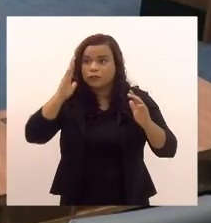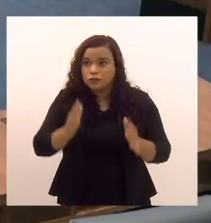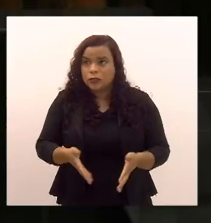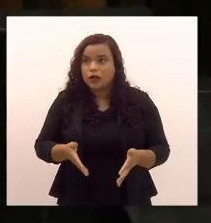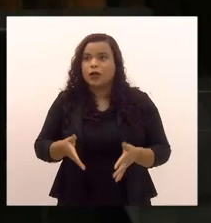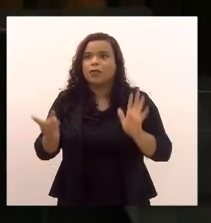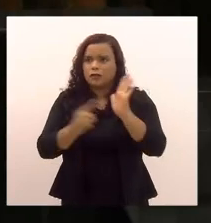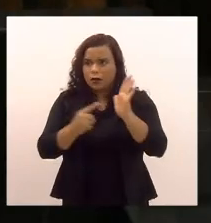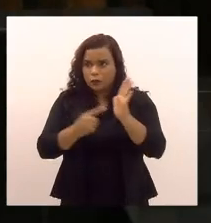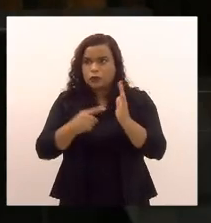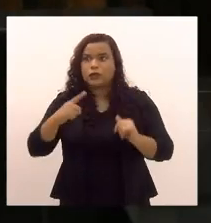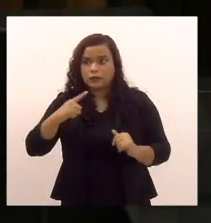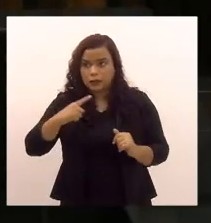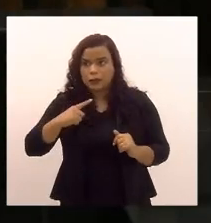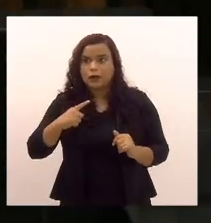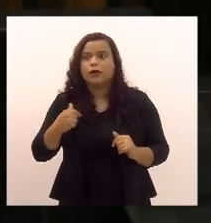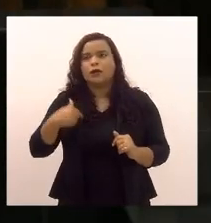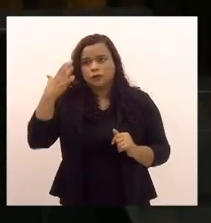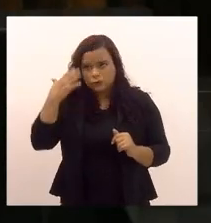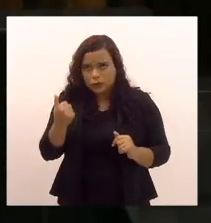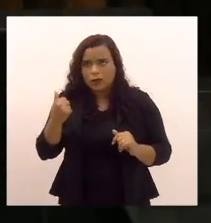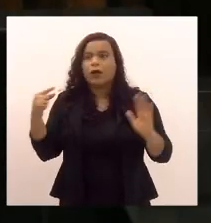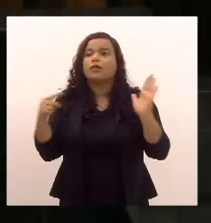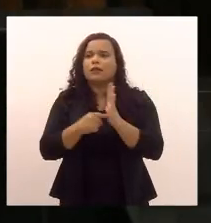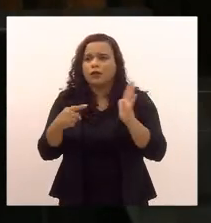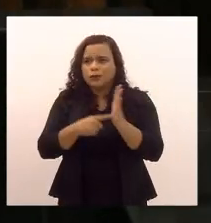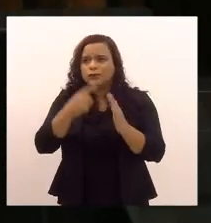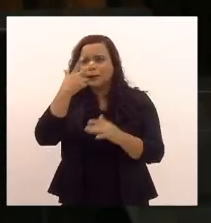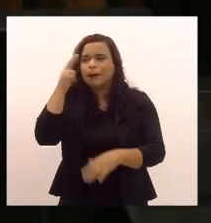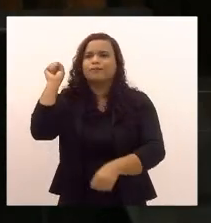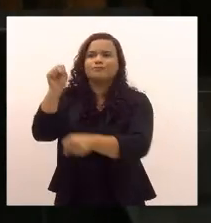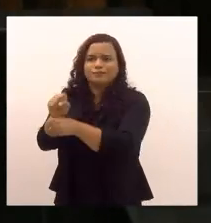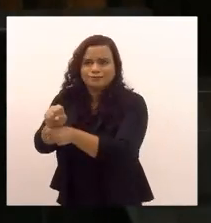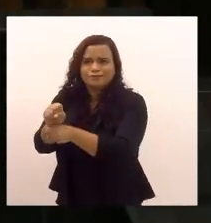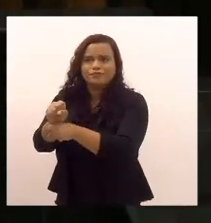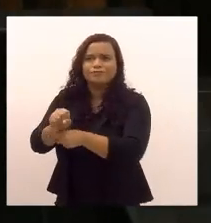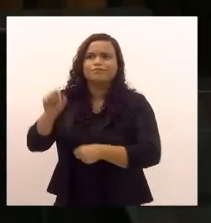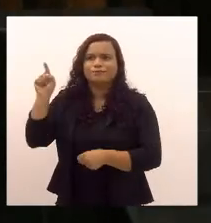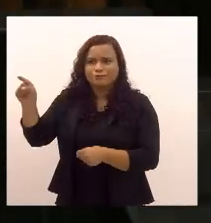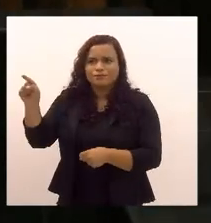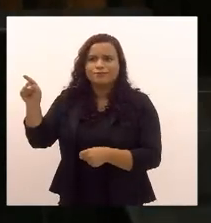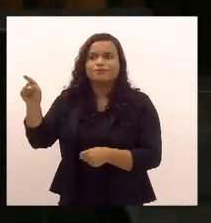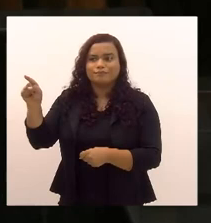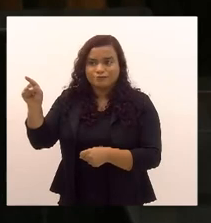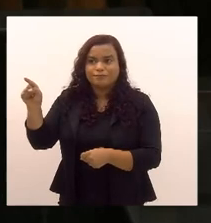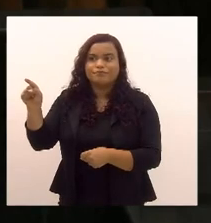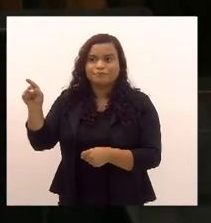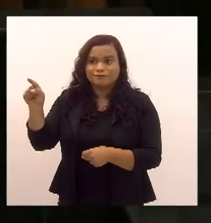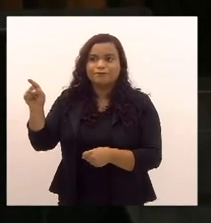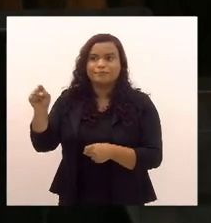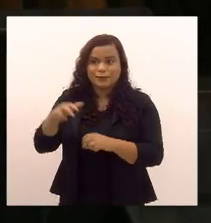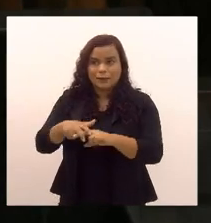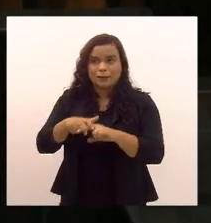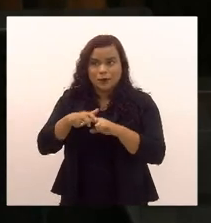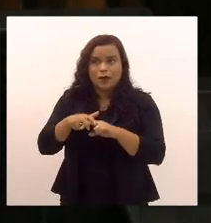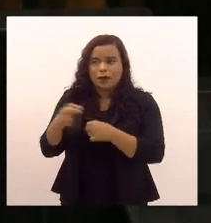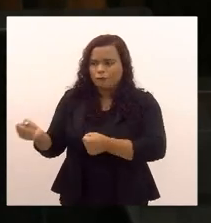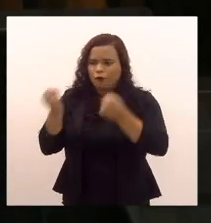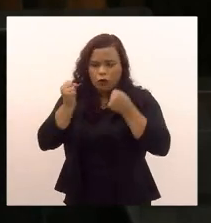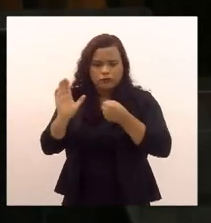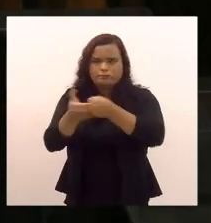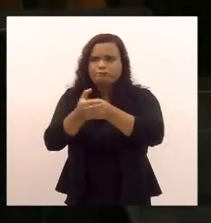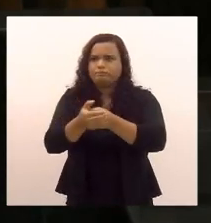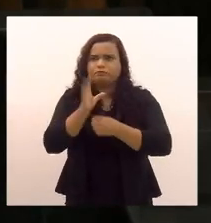disso e fizeram a denúncia que eu sei que anuncia ficam paralisadas lá também por forças ocultas